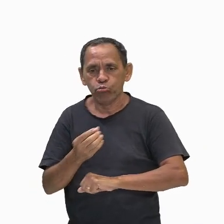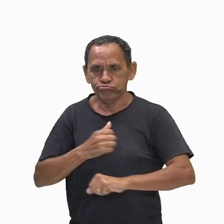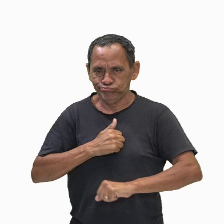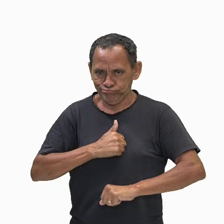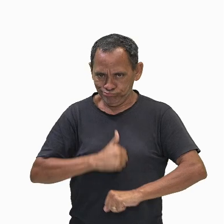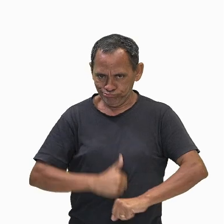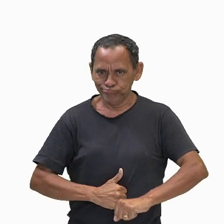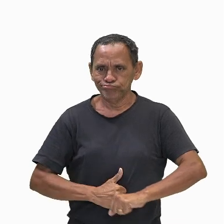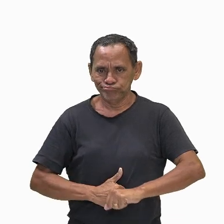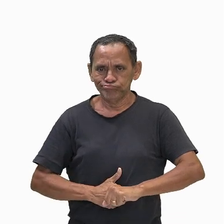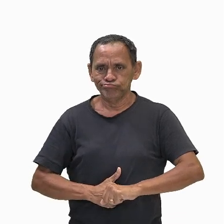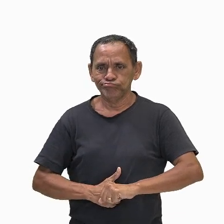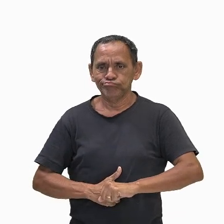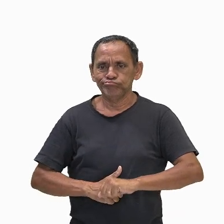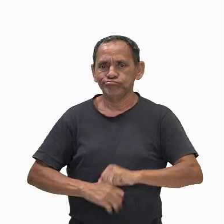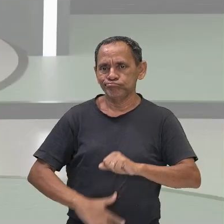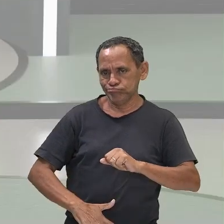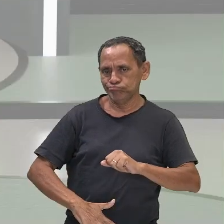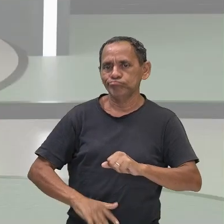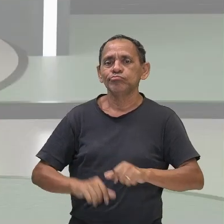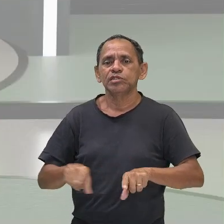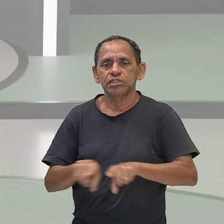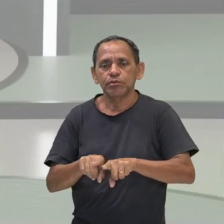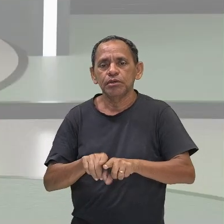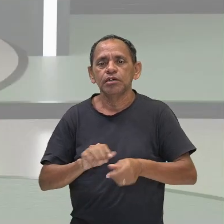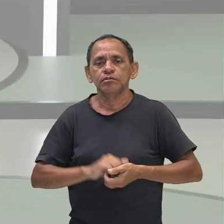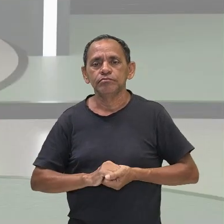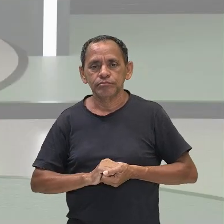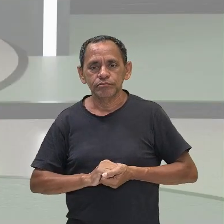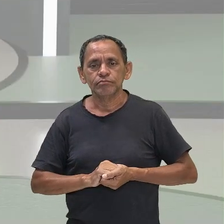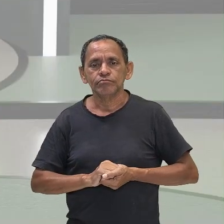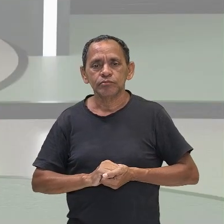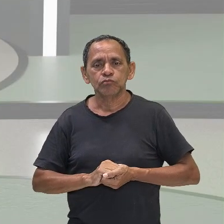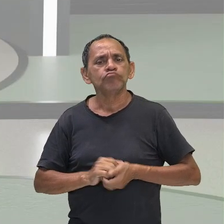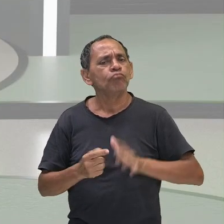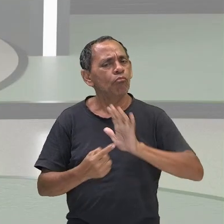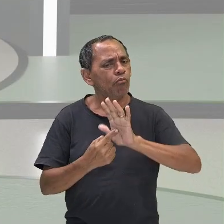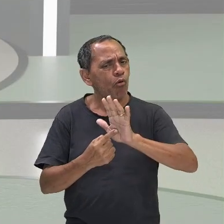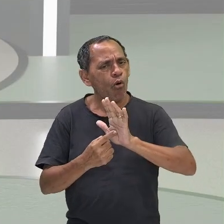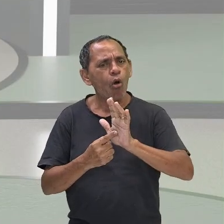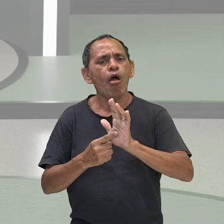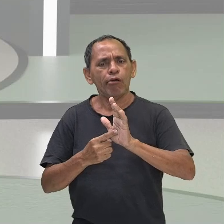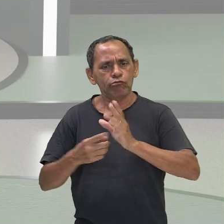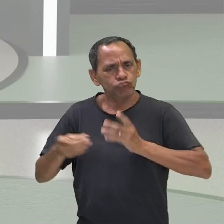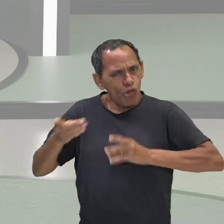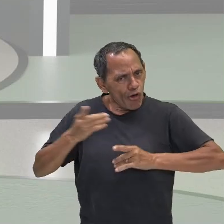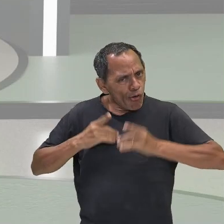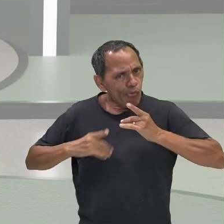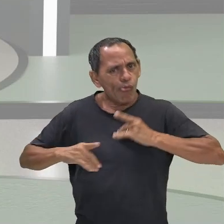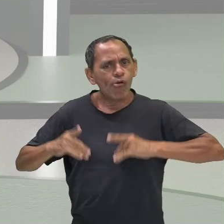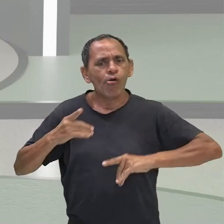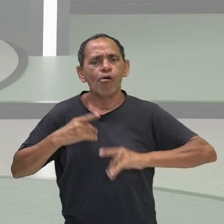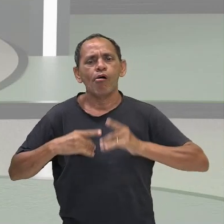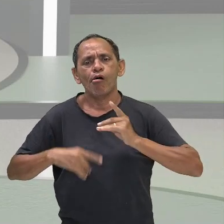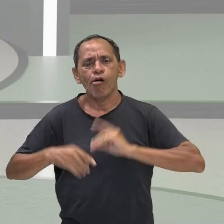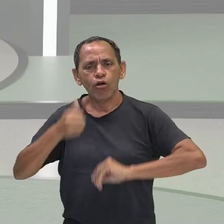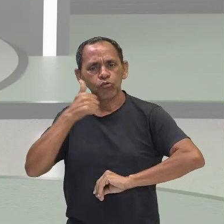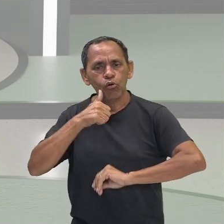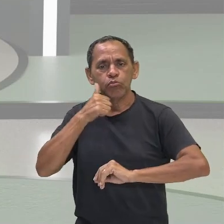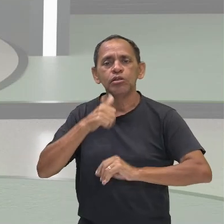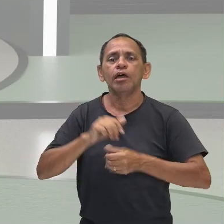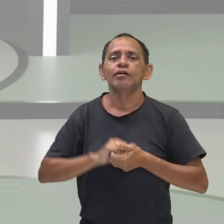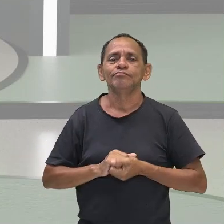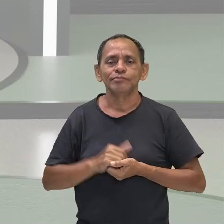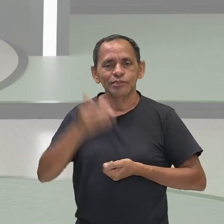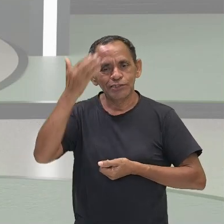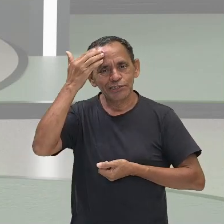de humor é expressivo na mulher, porque está mexendo com os hormônios, e os hormônios a gente sabe hoje em dia, né, com